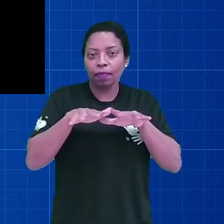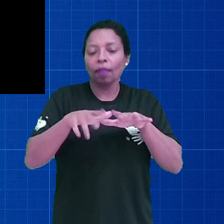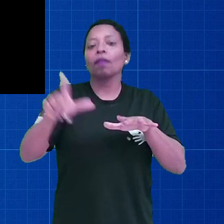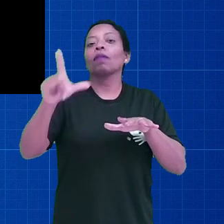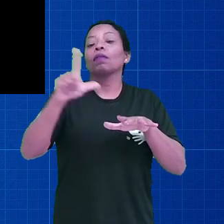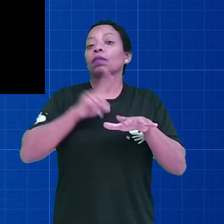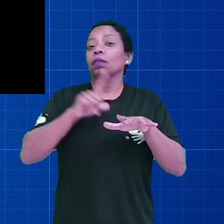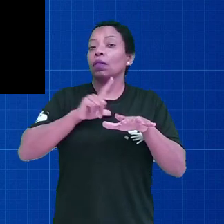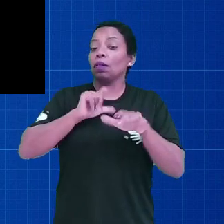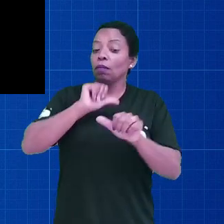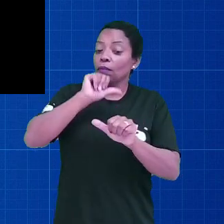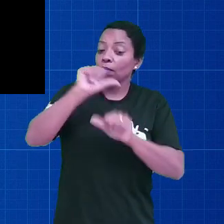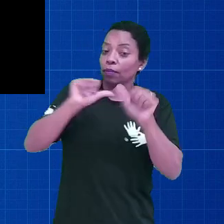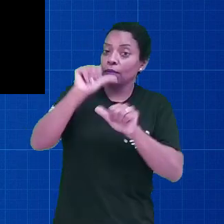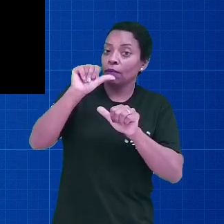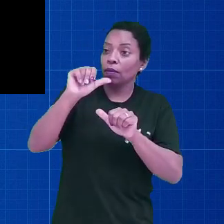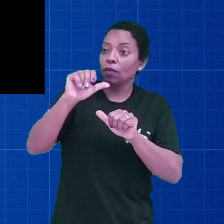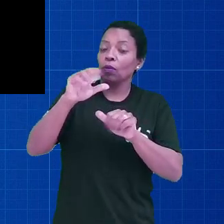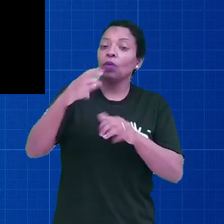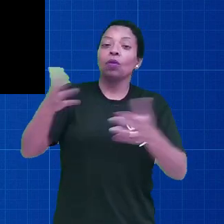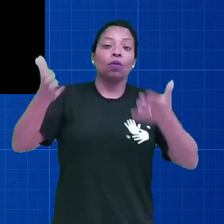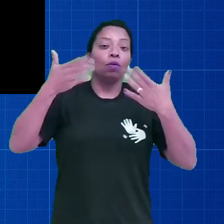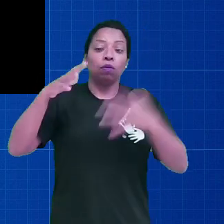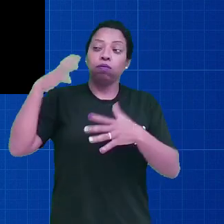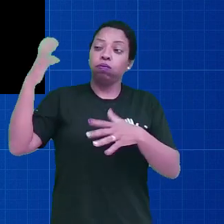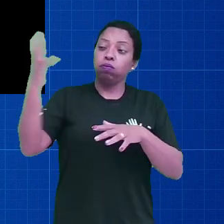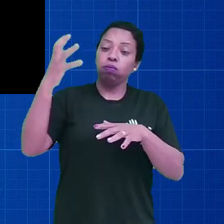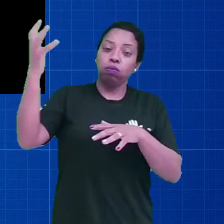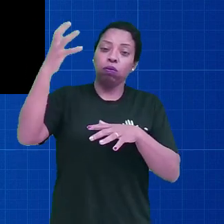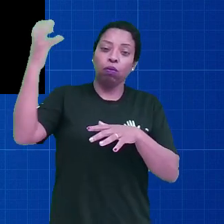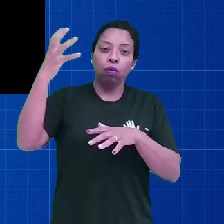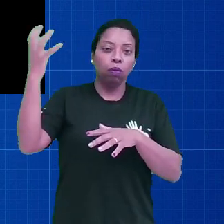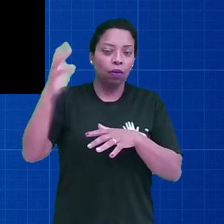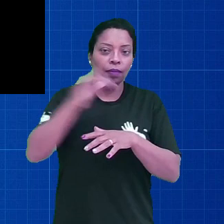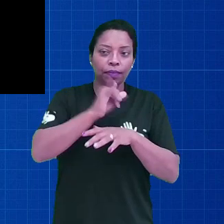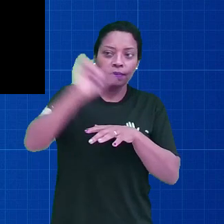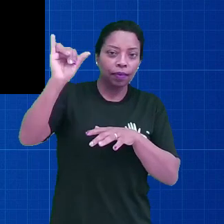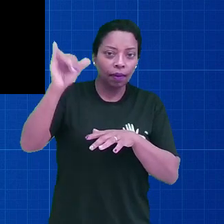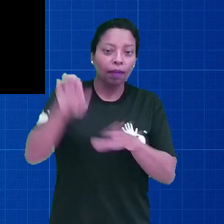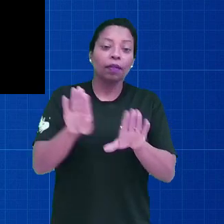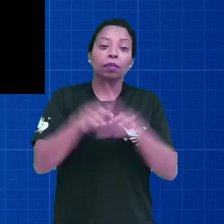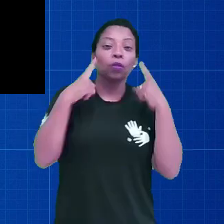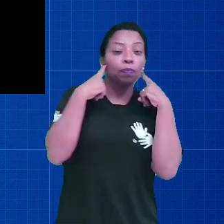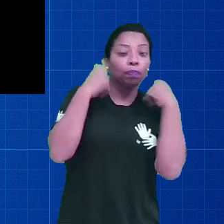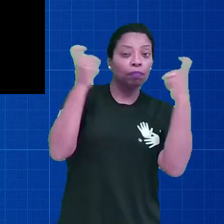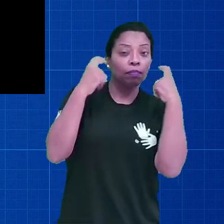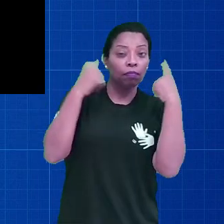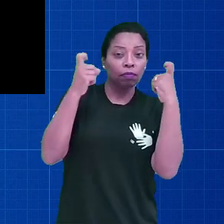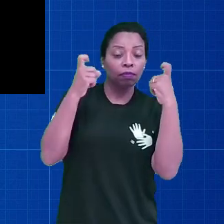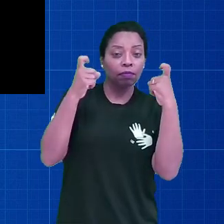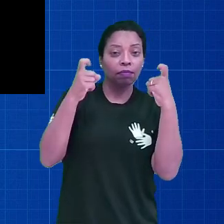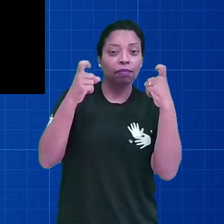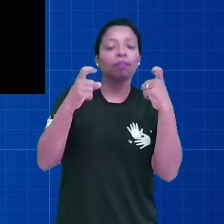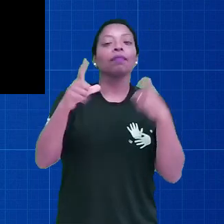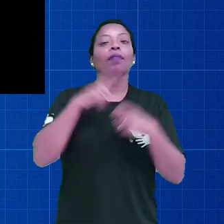se transformar em temperatura, energia, tá? E em som. Então, você